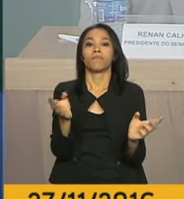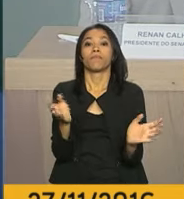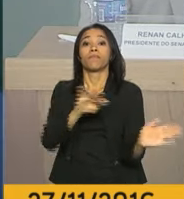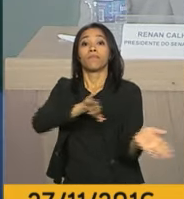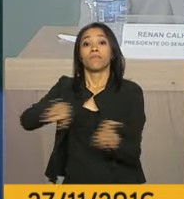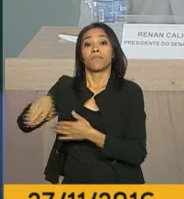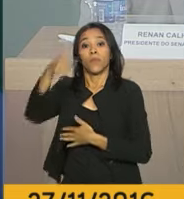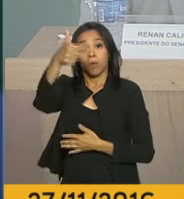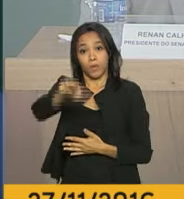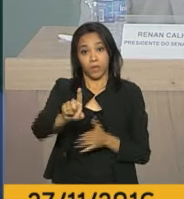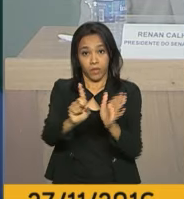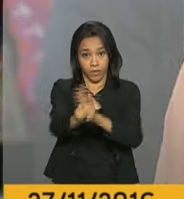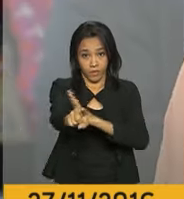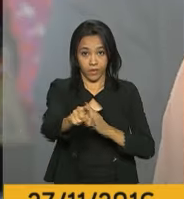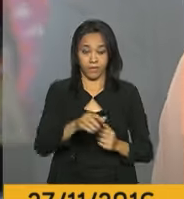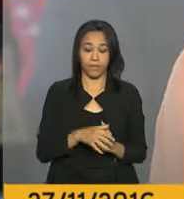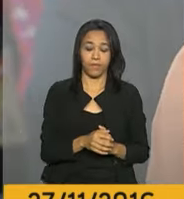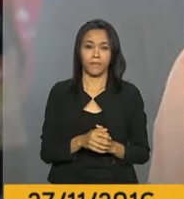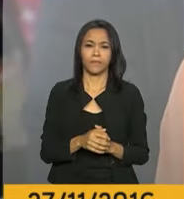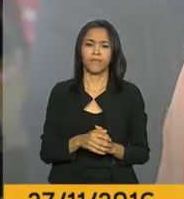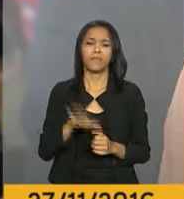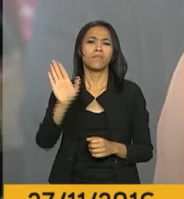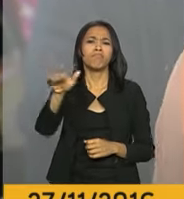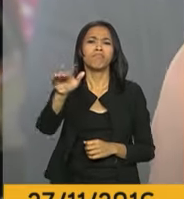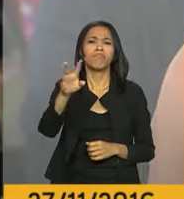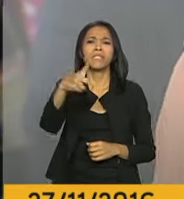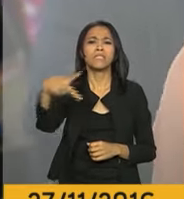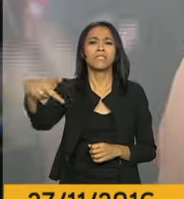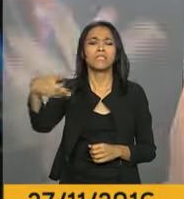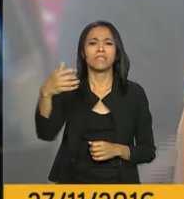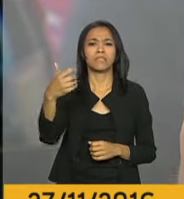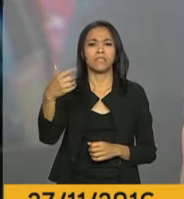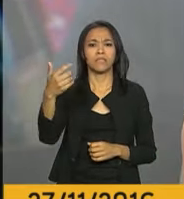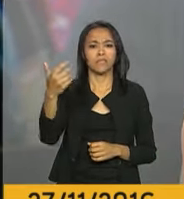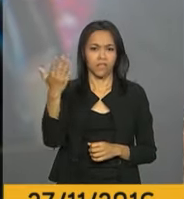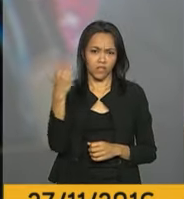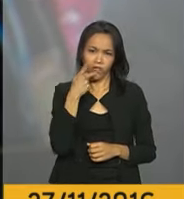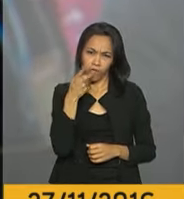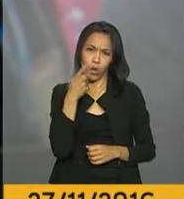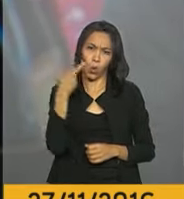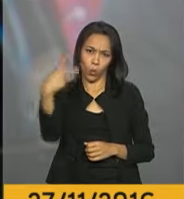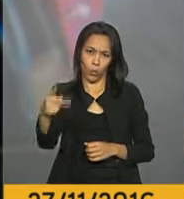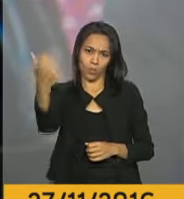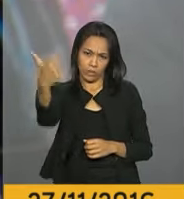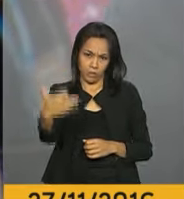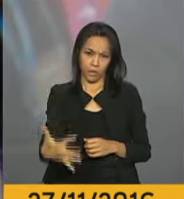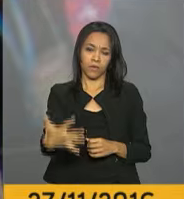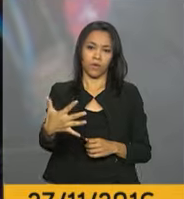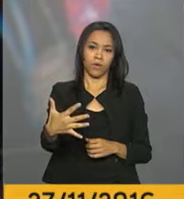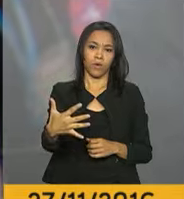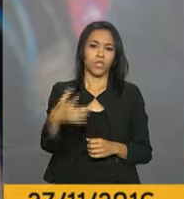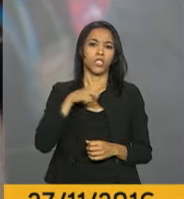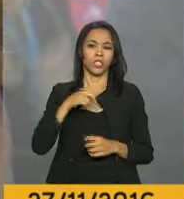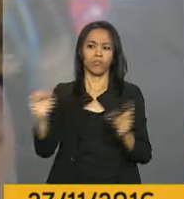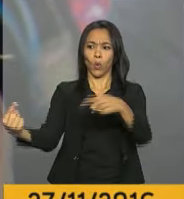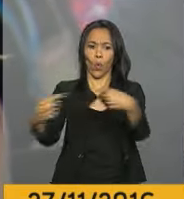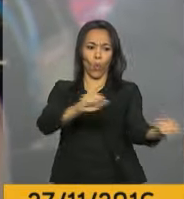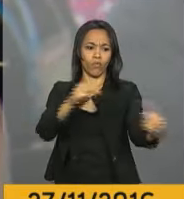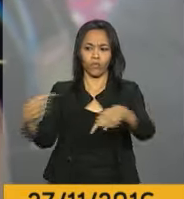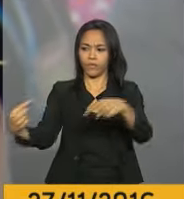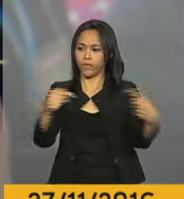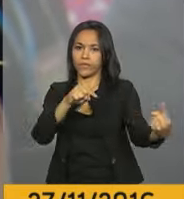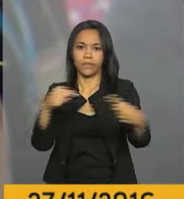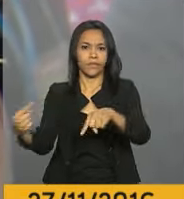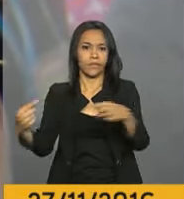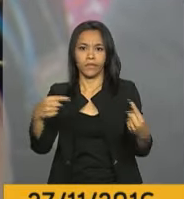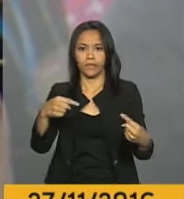BBC Brasil. Presidente, o senhor deu a sua versão da história, né, que o senhor viu um conflito que deveria, então,